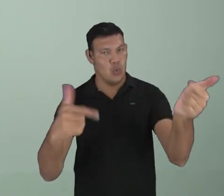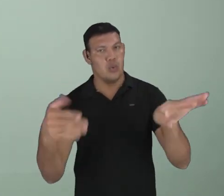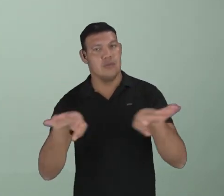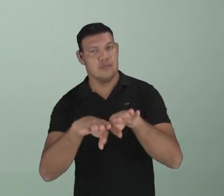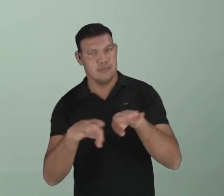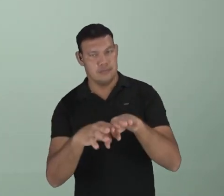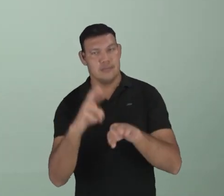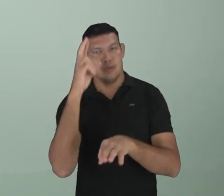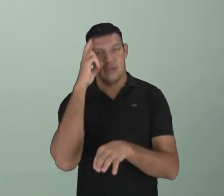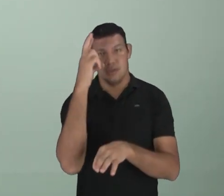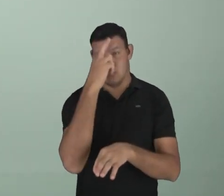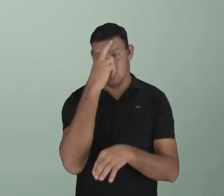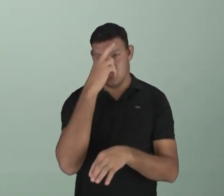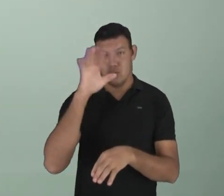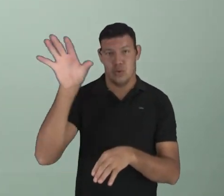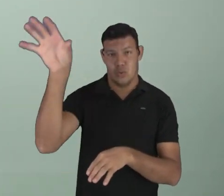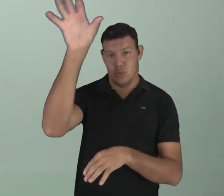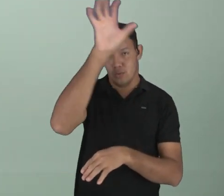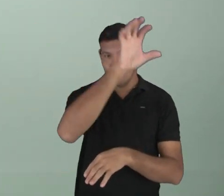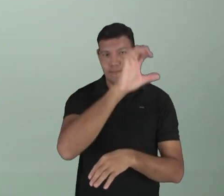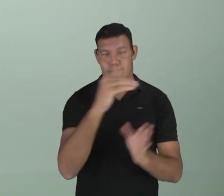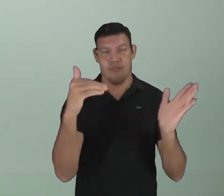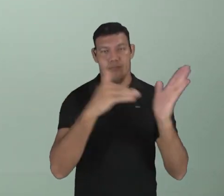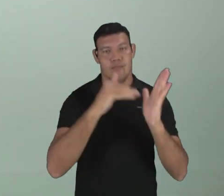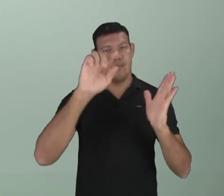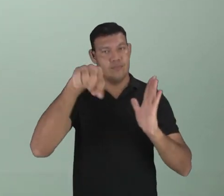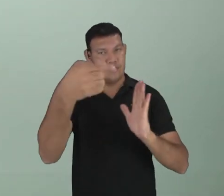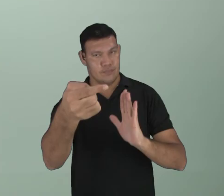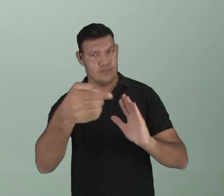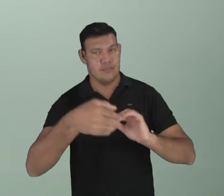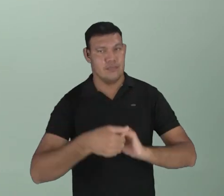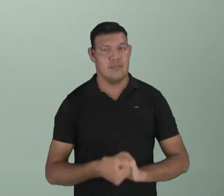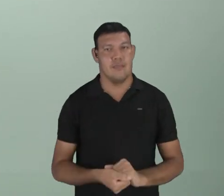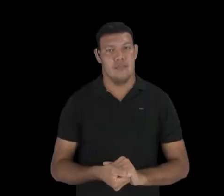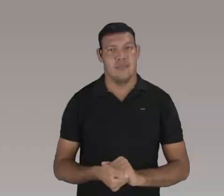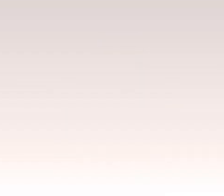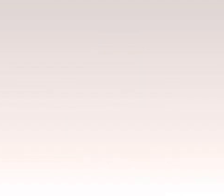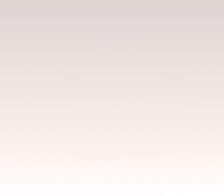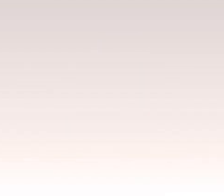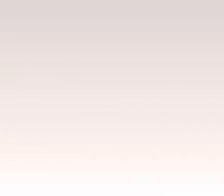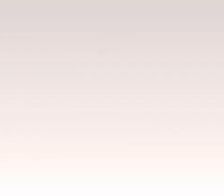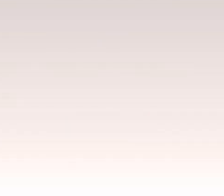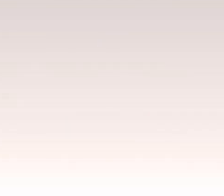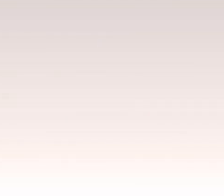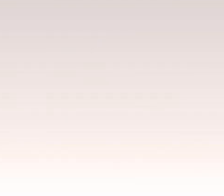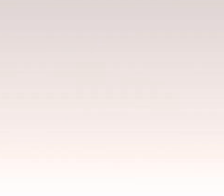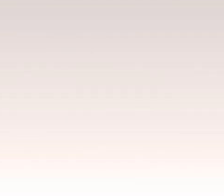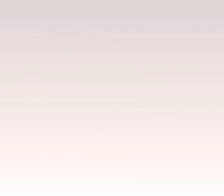história regional e até a próxima aula.